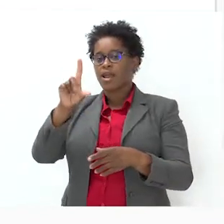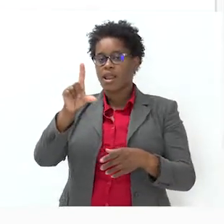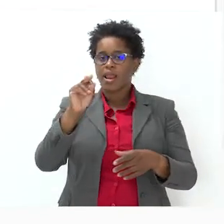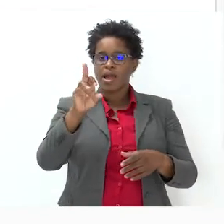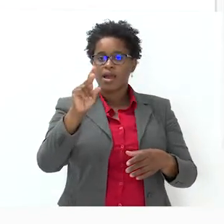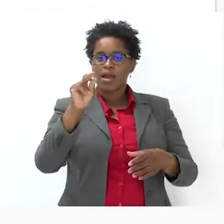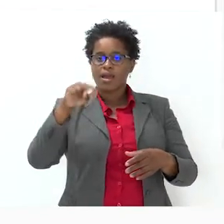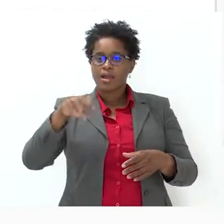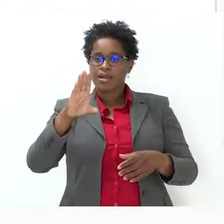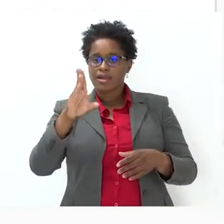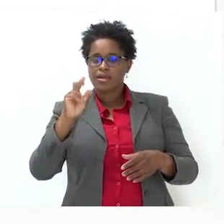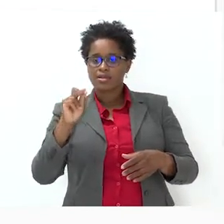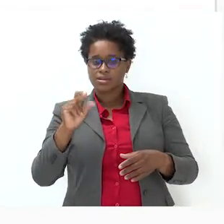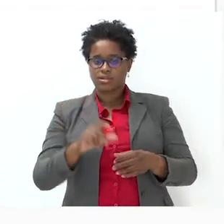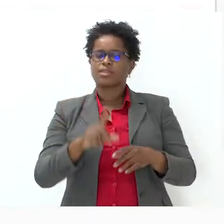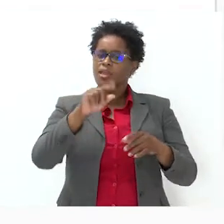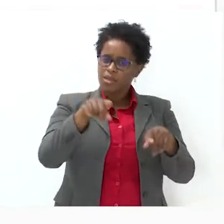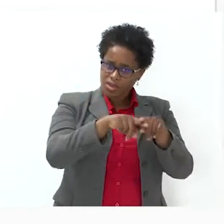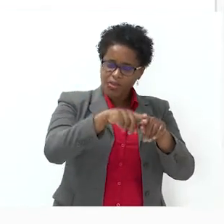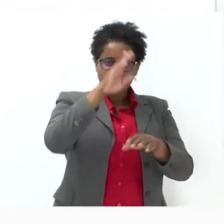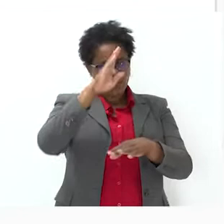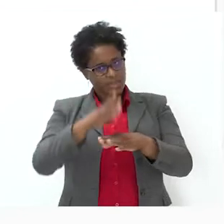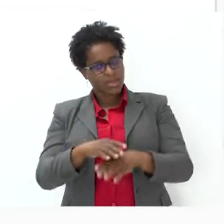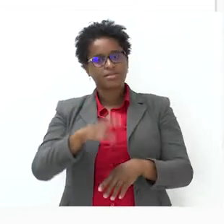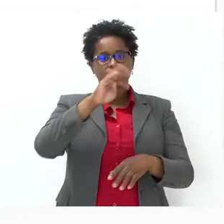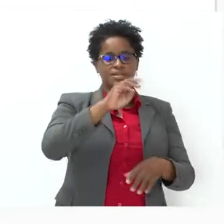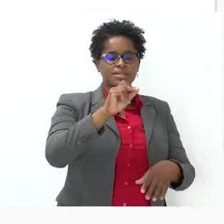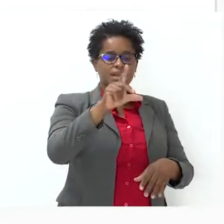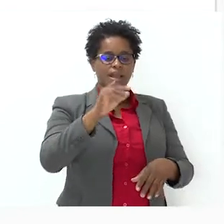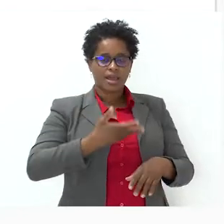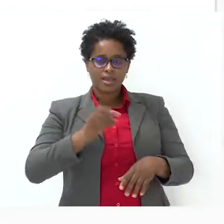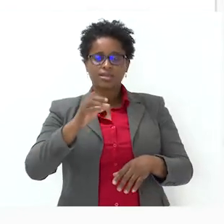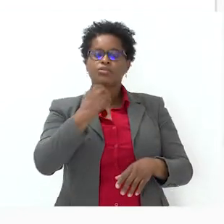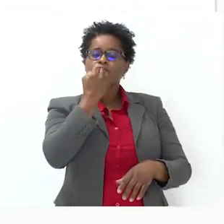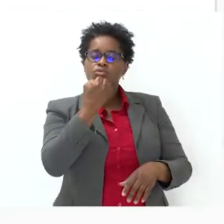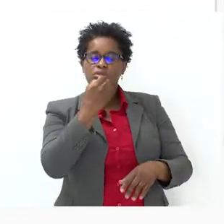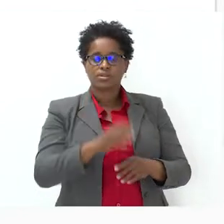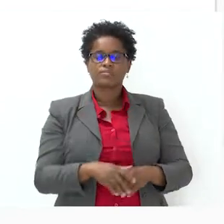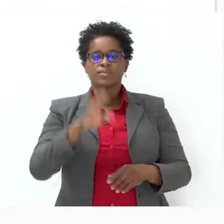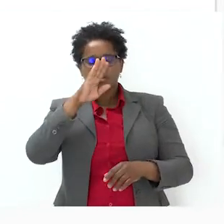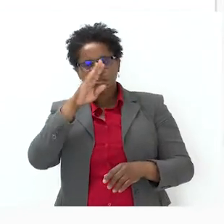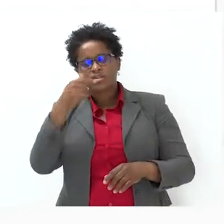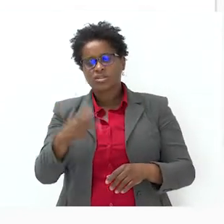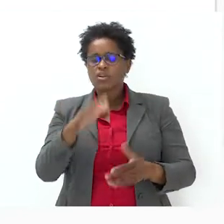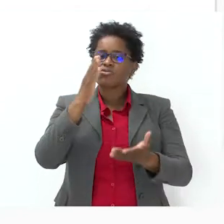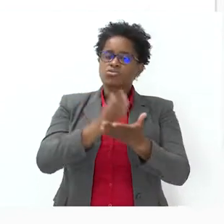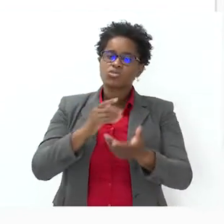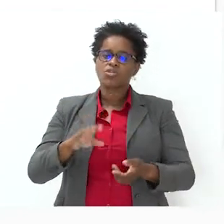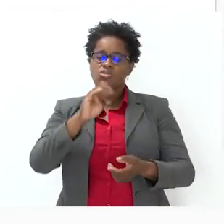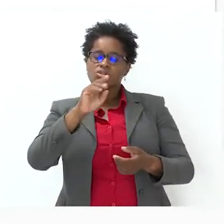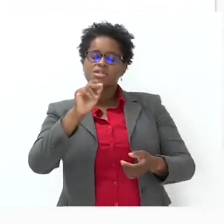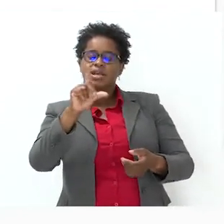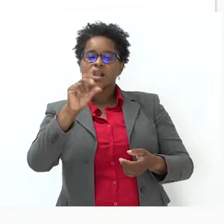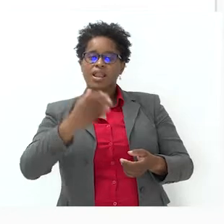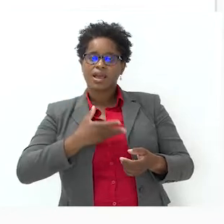laranja. Também o mesmo acontece, salada de fruta. Se estivesse somente